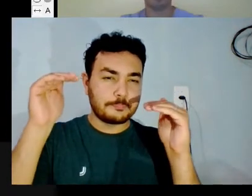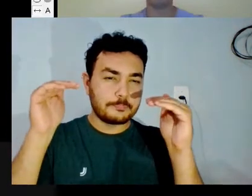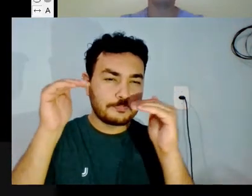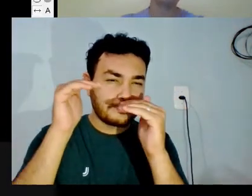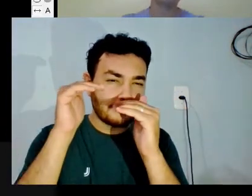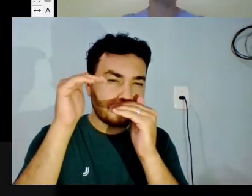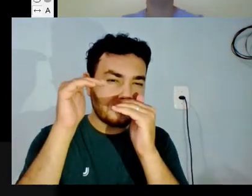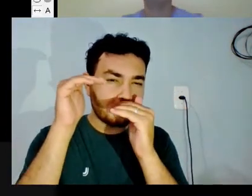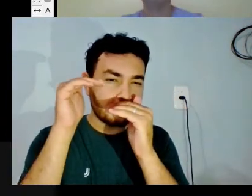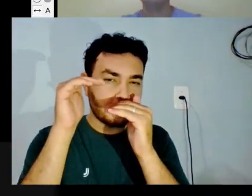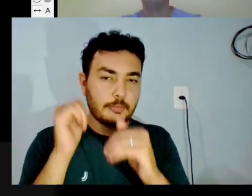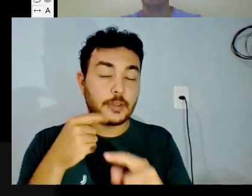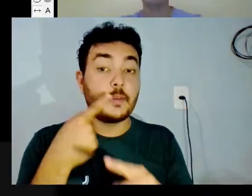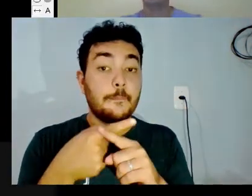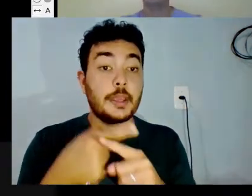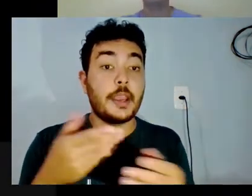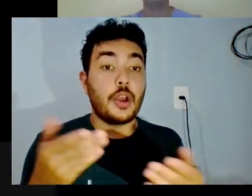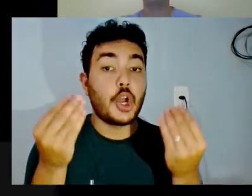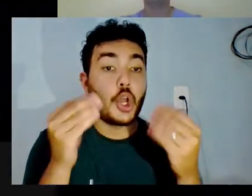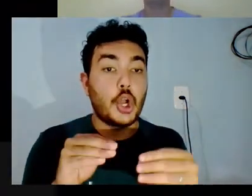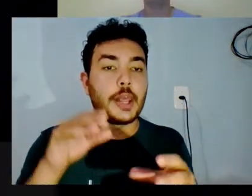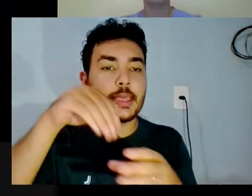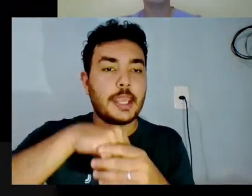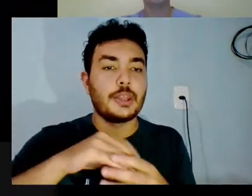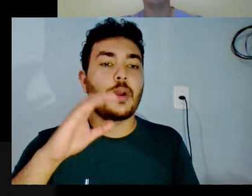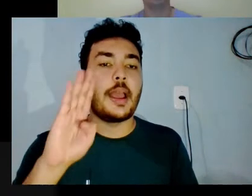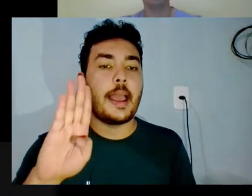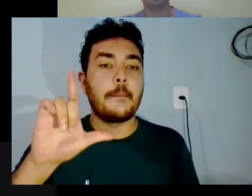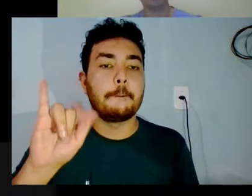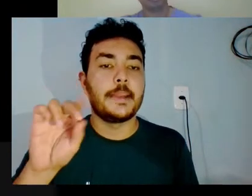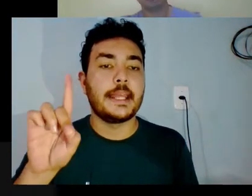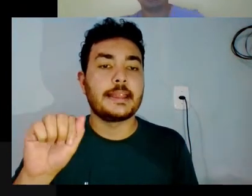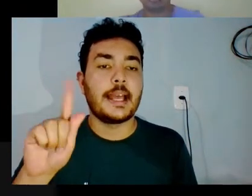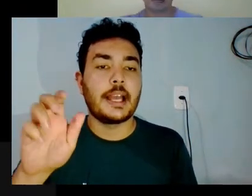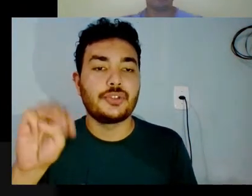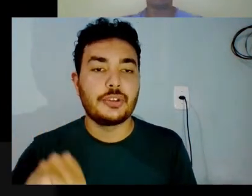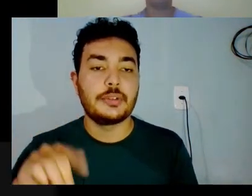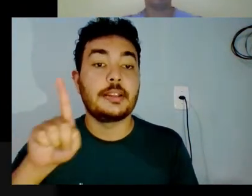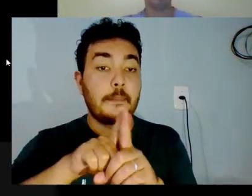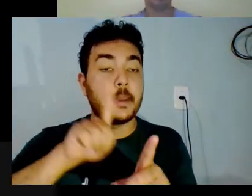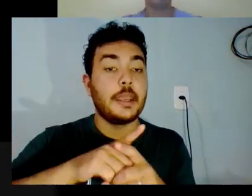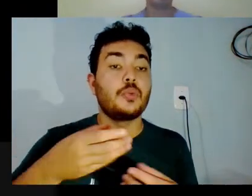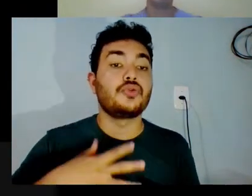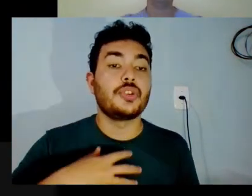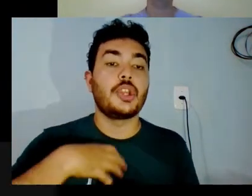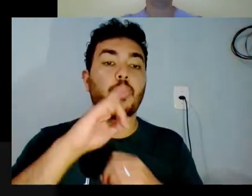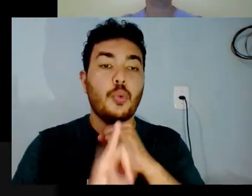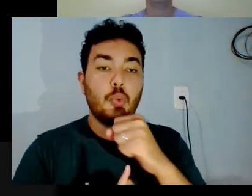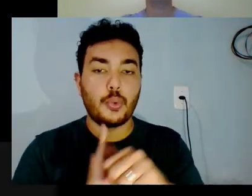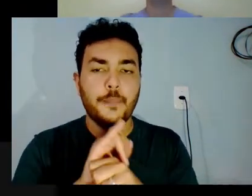Porque eles consideraram esse efeito do caráter iônico e o efeito da blindagem eletrônica. E quais foram os valores observados